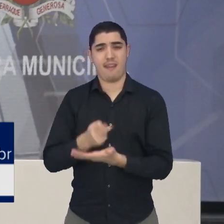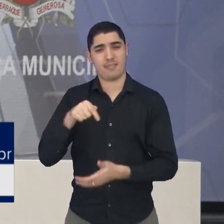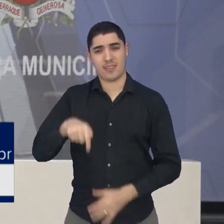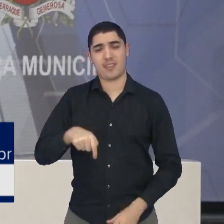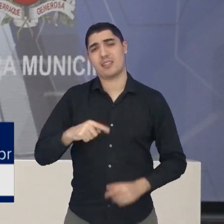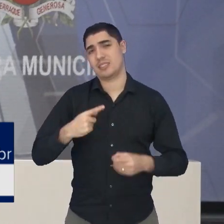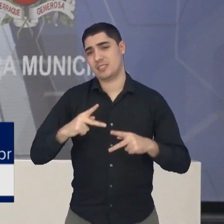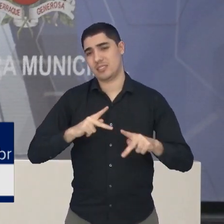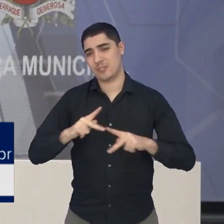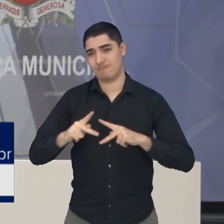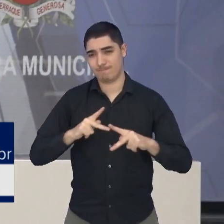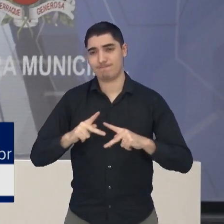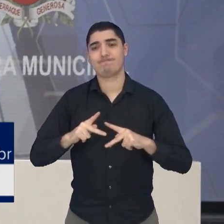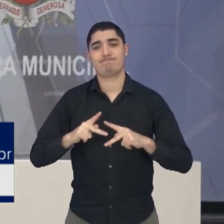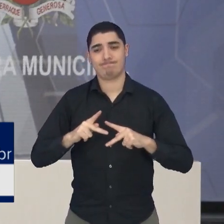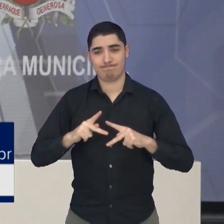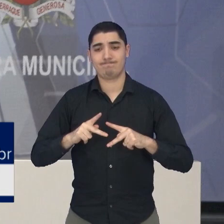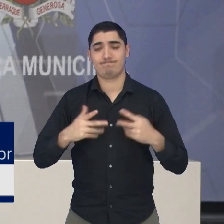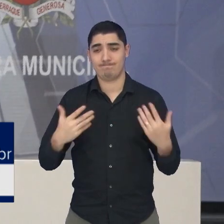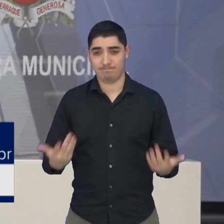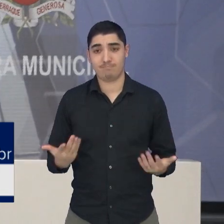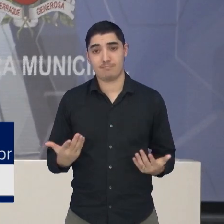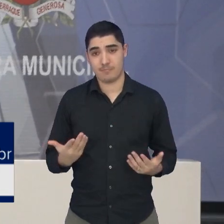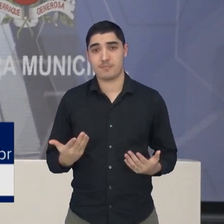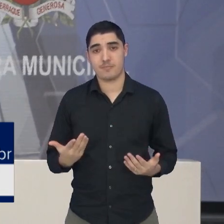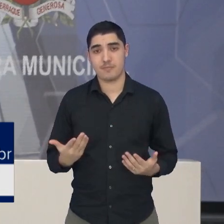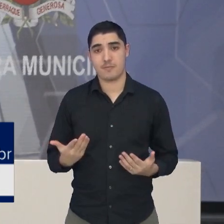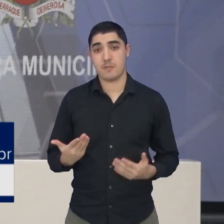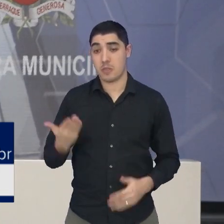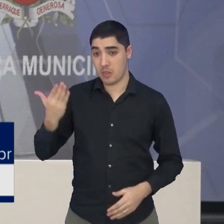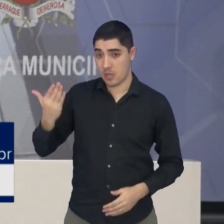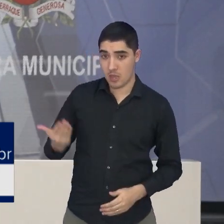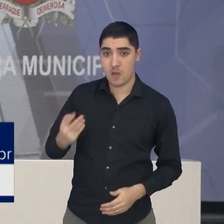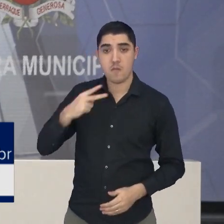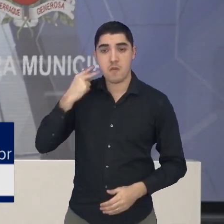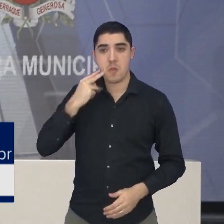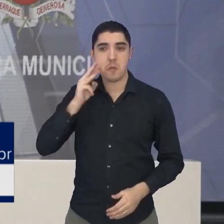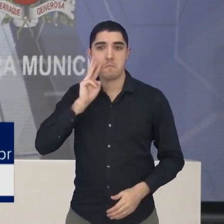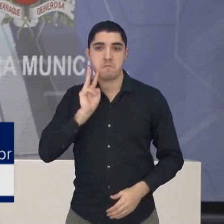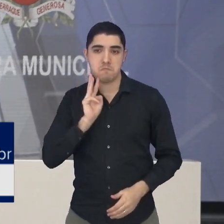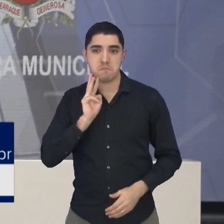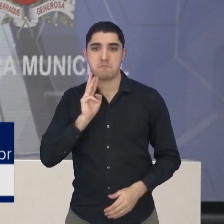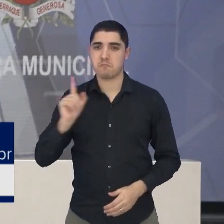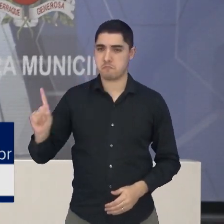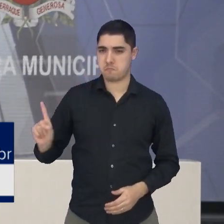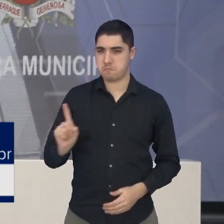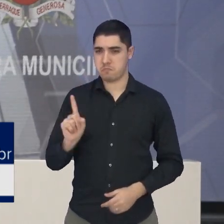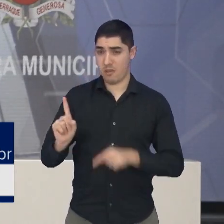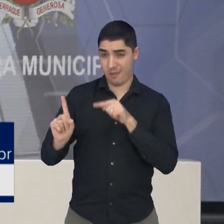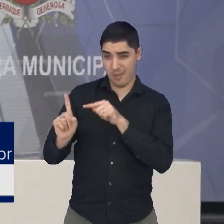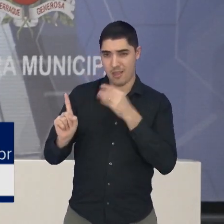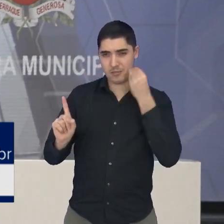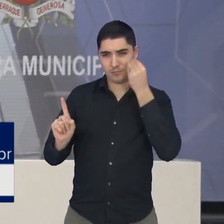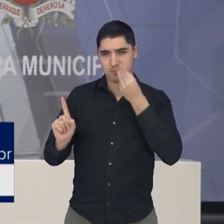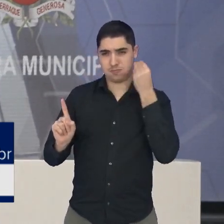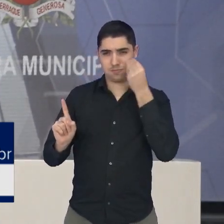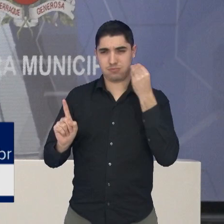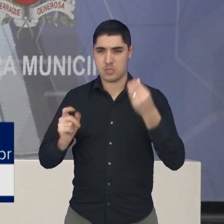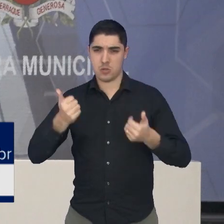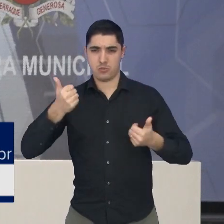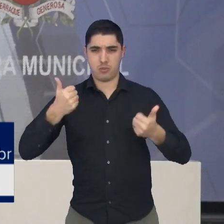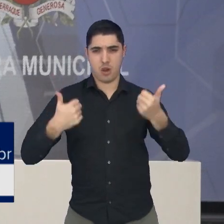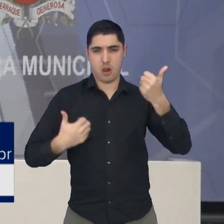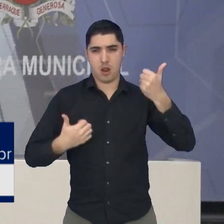cidade. Vem um vereador como Walter Reach, com tanta experiência na